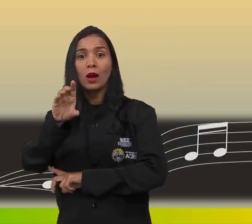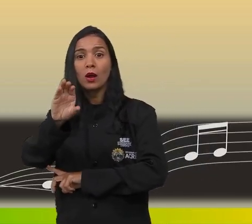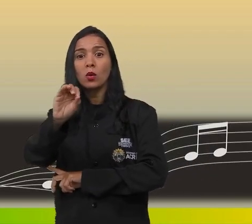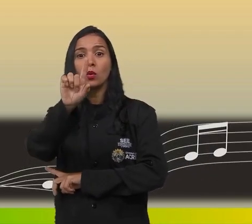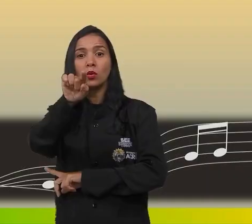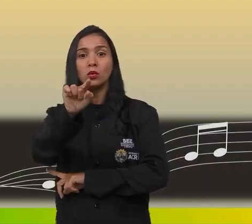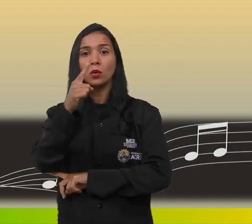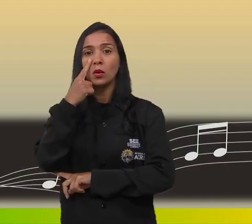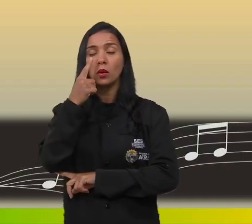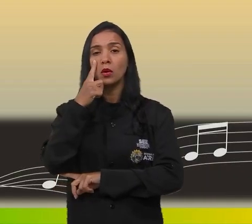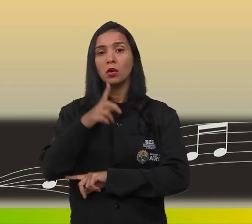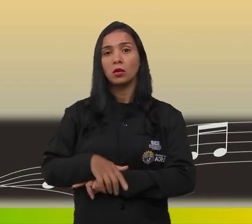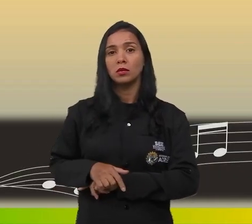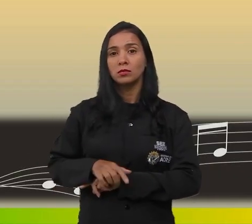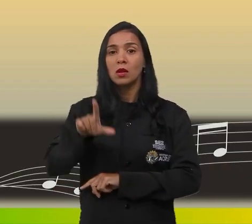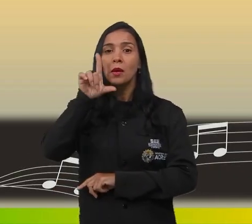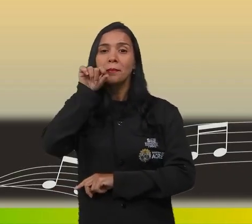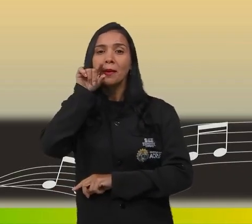pássaro.